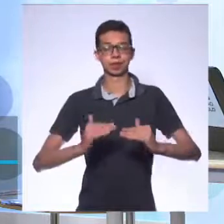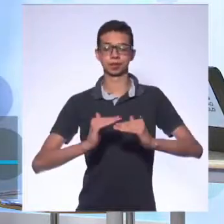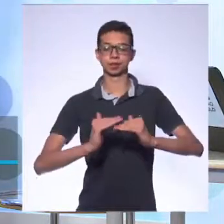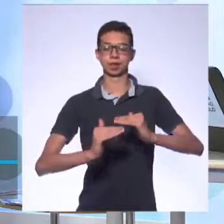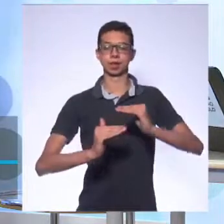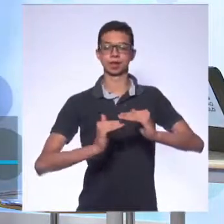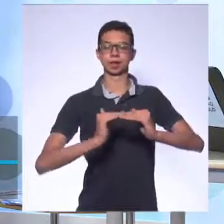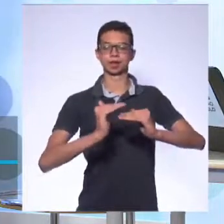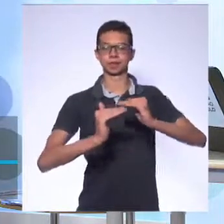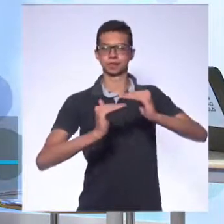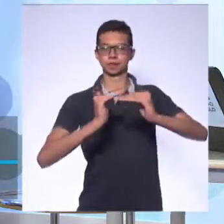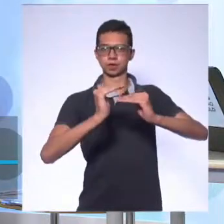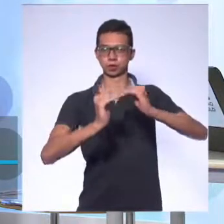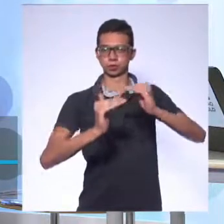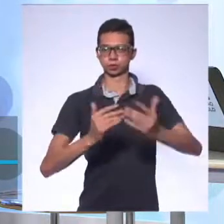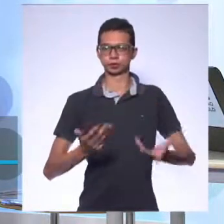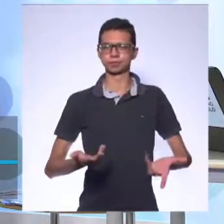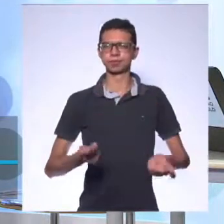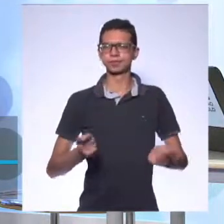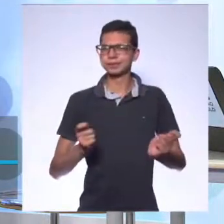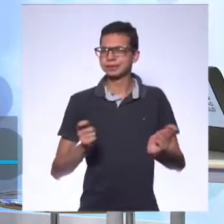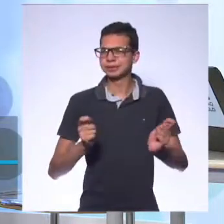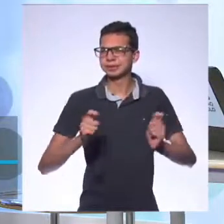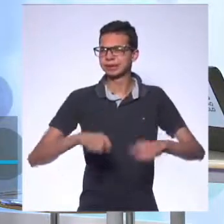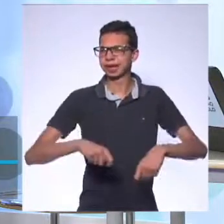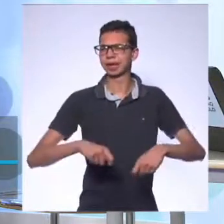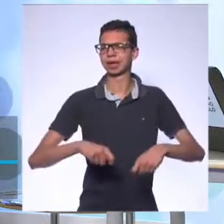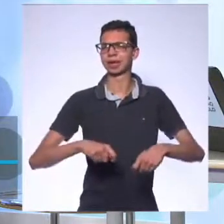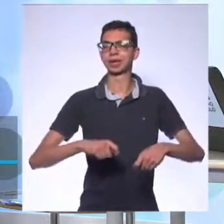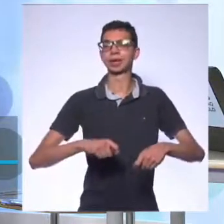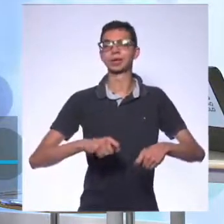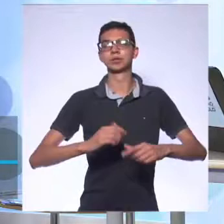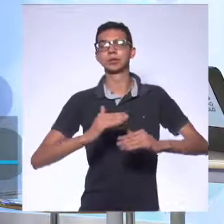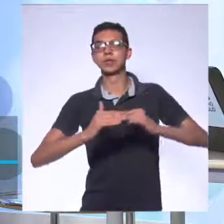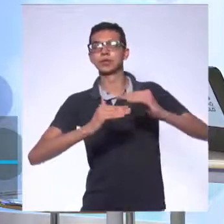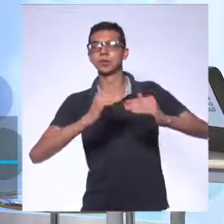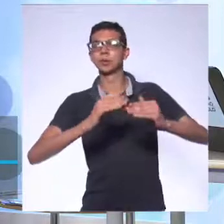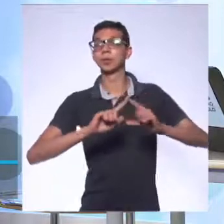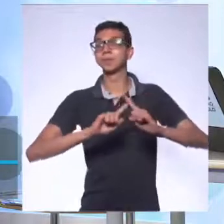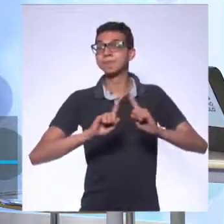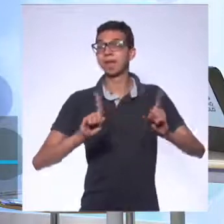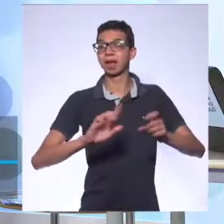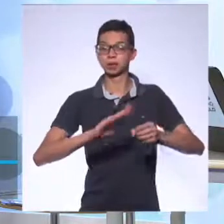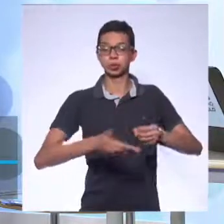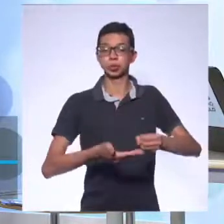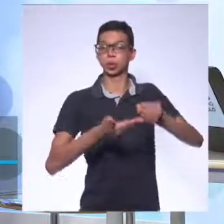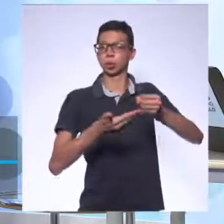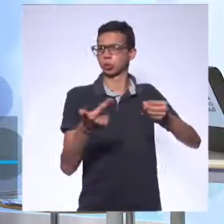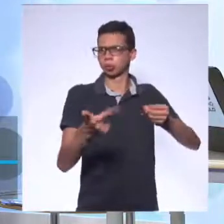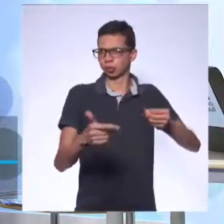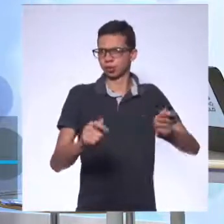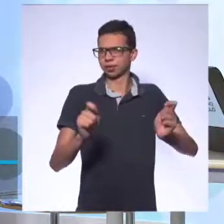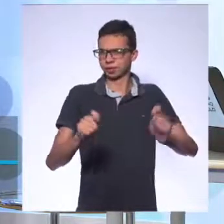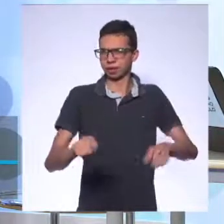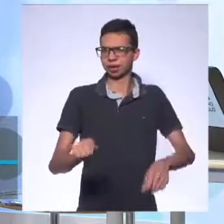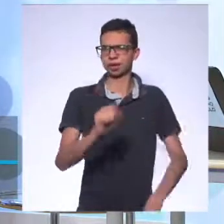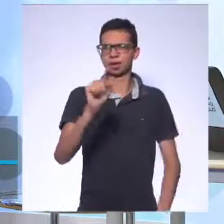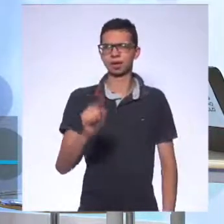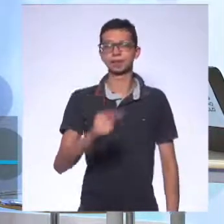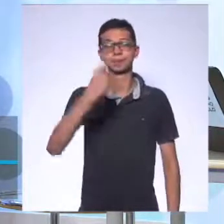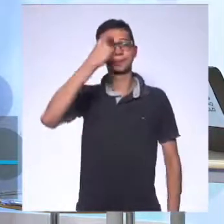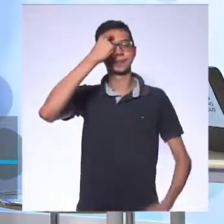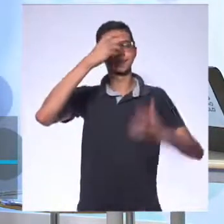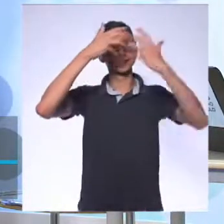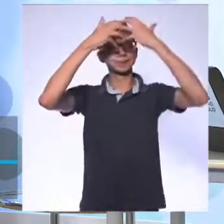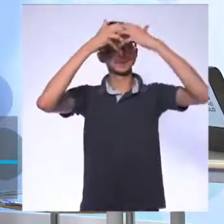que tem como haver um desenvolvimento que não seja sustentável? Então, pensando um pouquinho nisso, eu quero que você